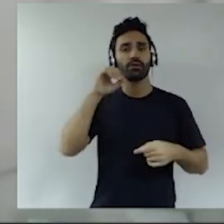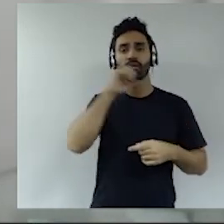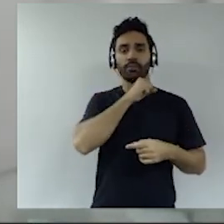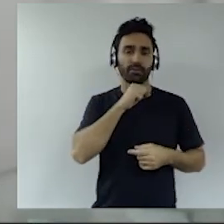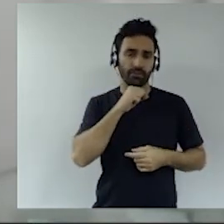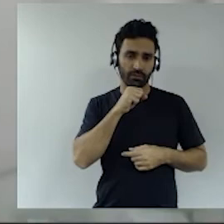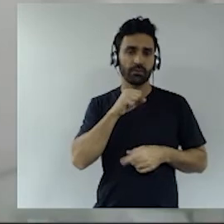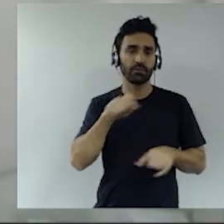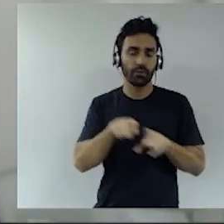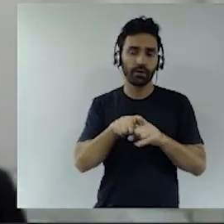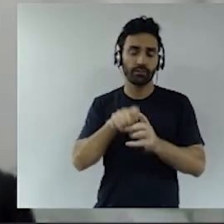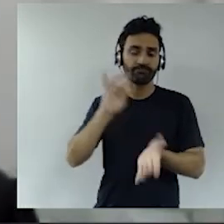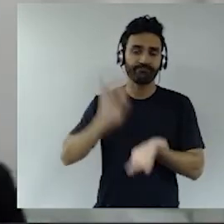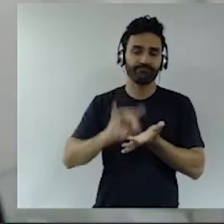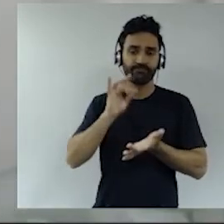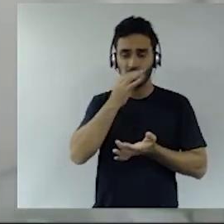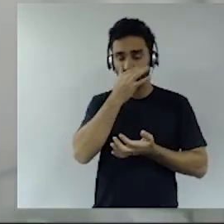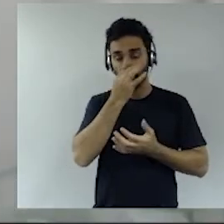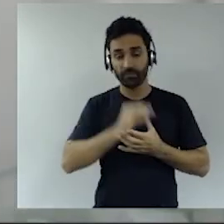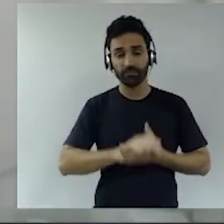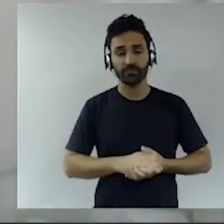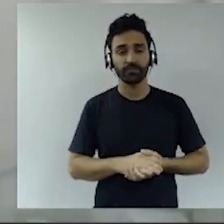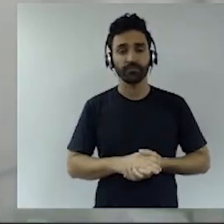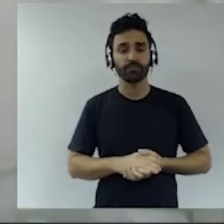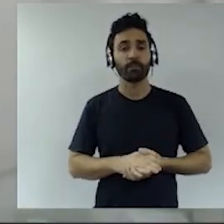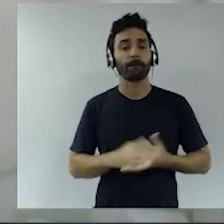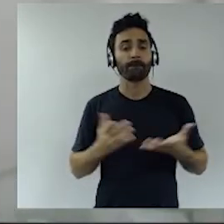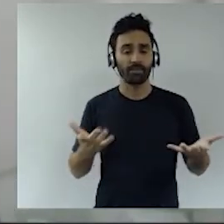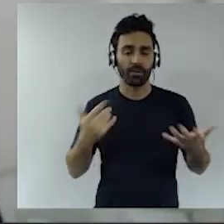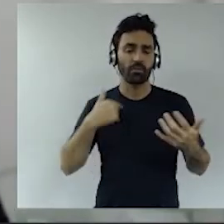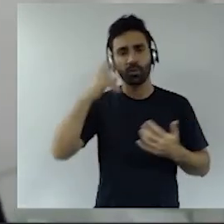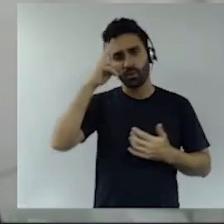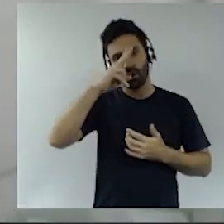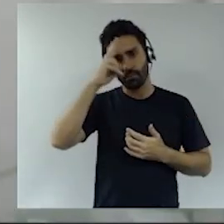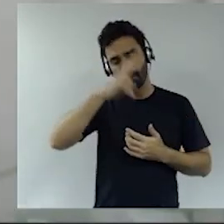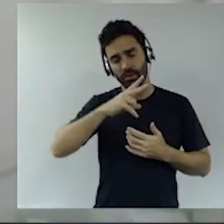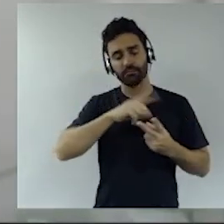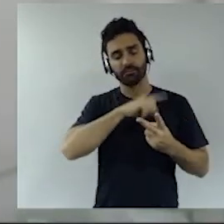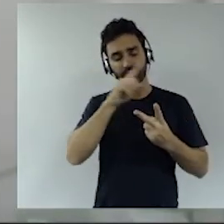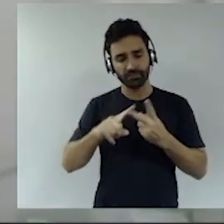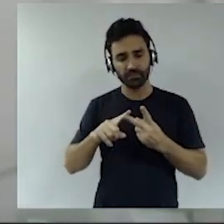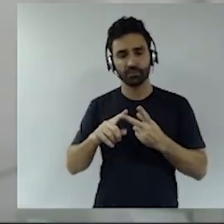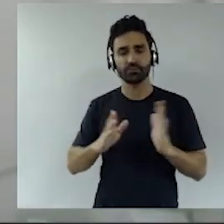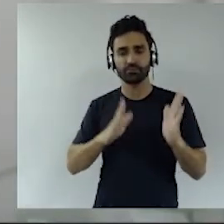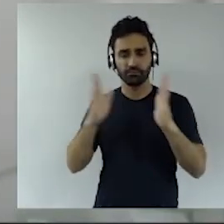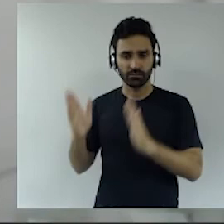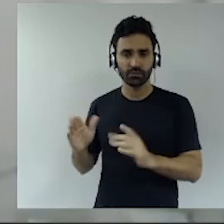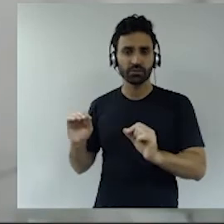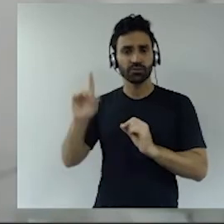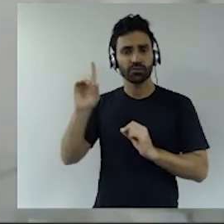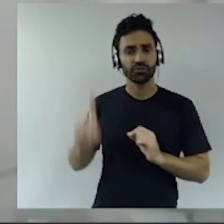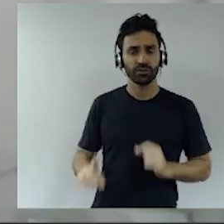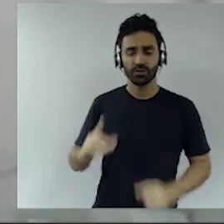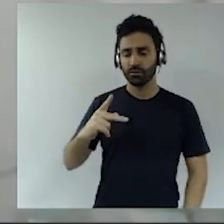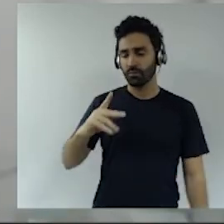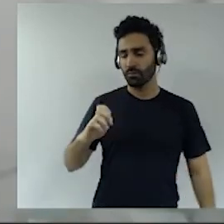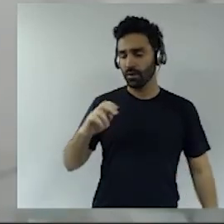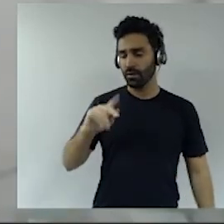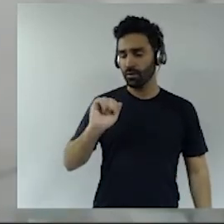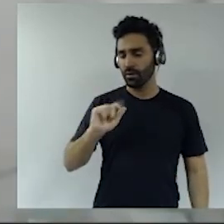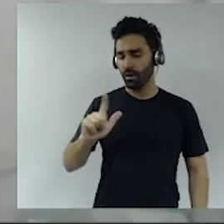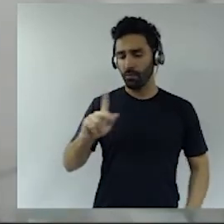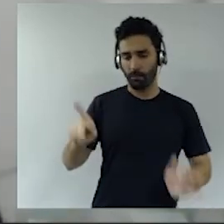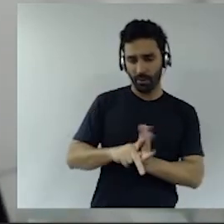e efetiva. E, nesse sentido, eu recordo, um segundo momento, que o direito penal decorrente